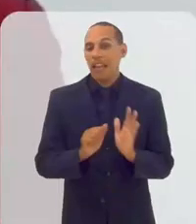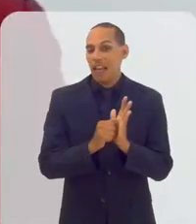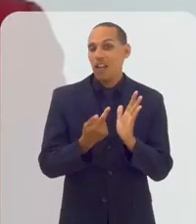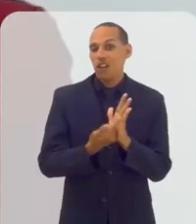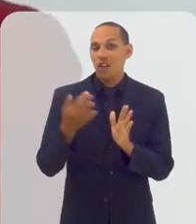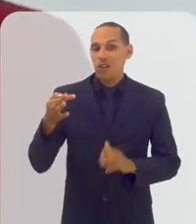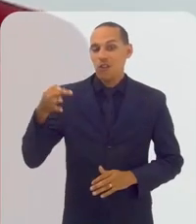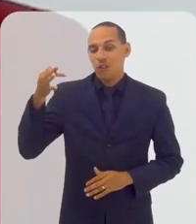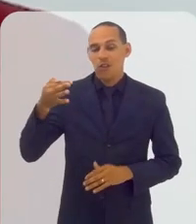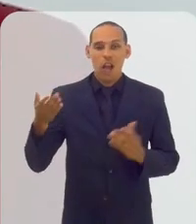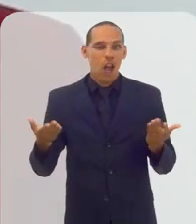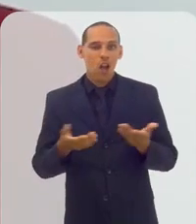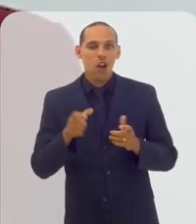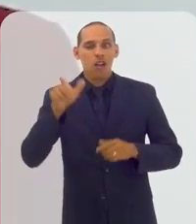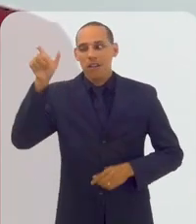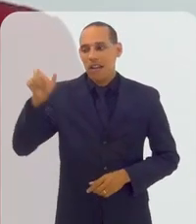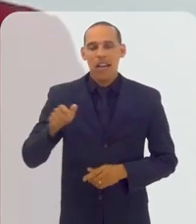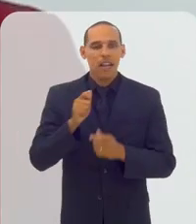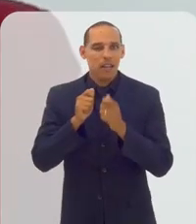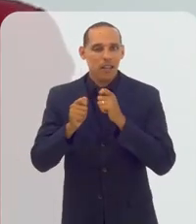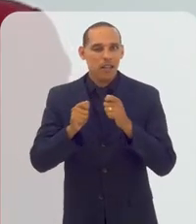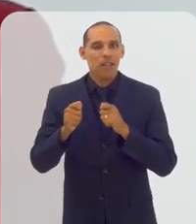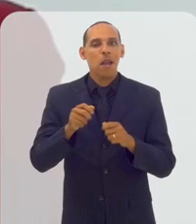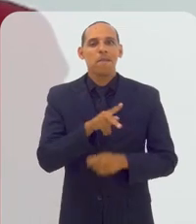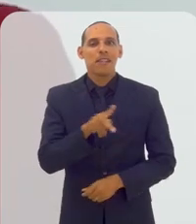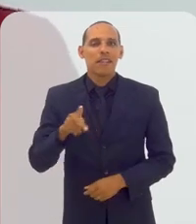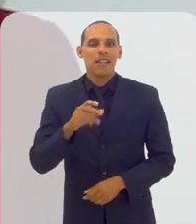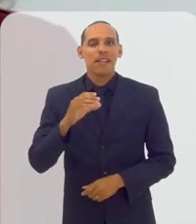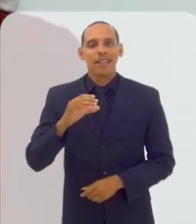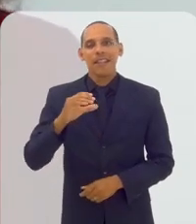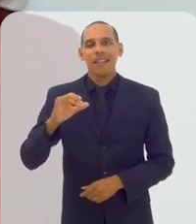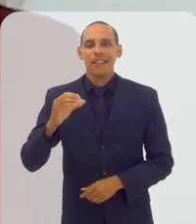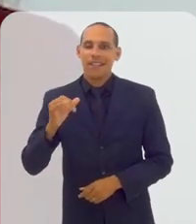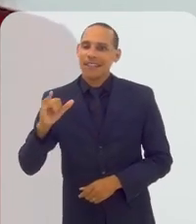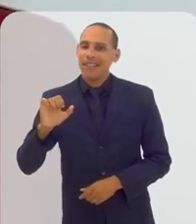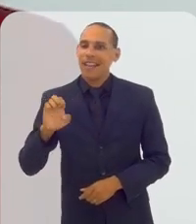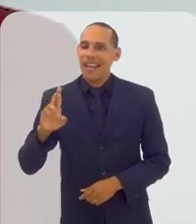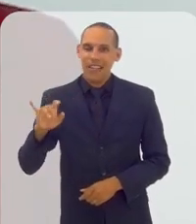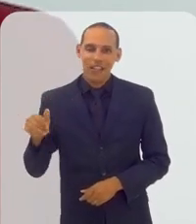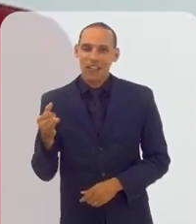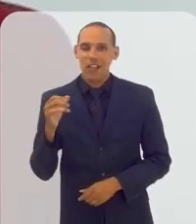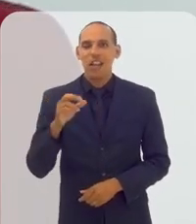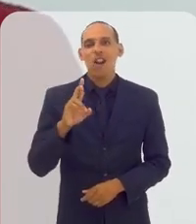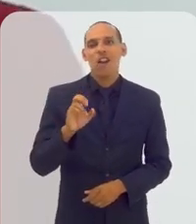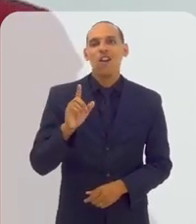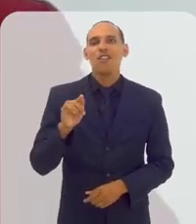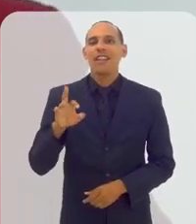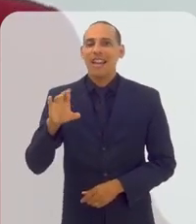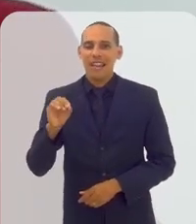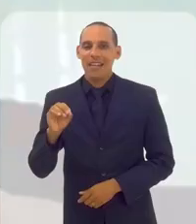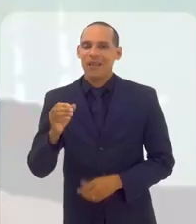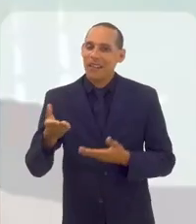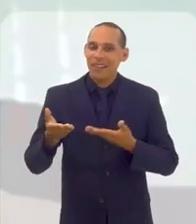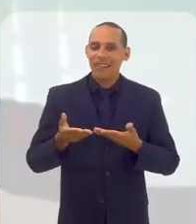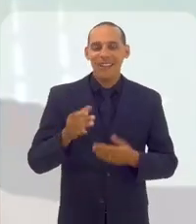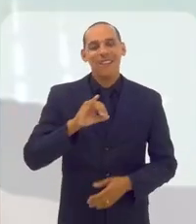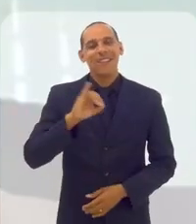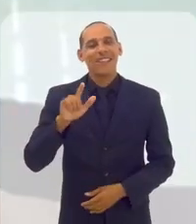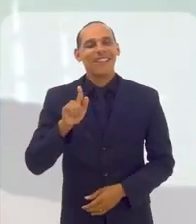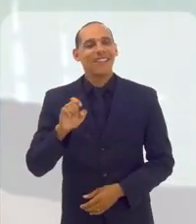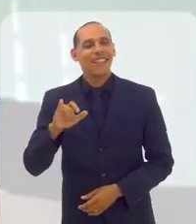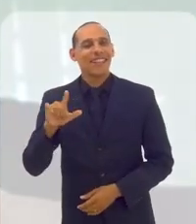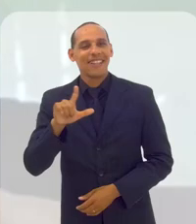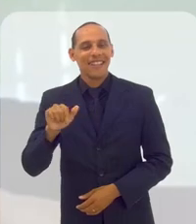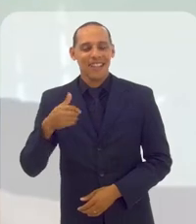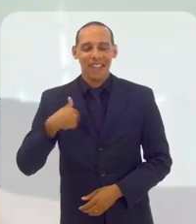venda de futuro de hoje traz como entrevistado o presidente do CCR de Rogério Pires Olá Presidente seja muito bem-vindo Oi Geisa Eu que